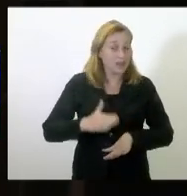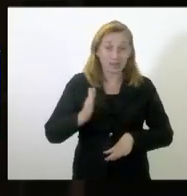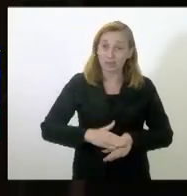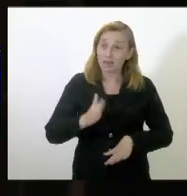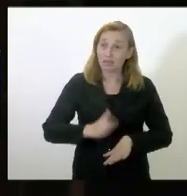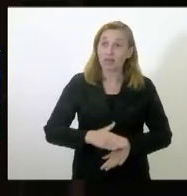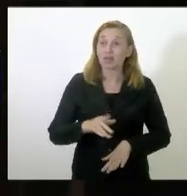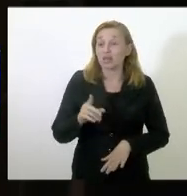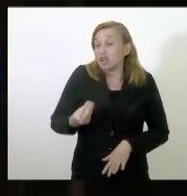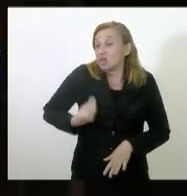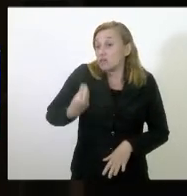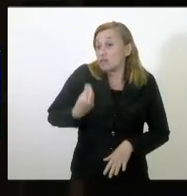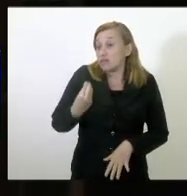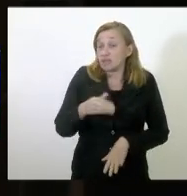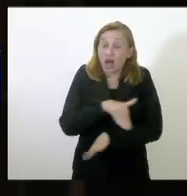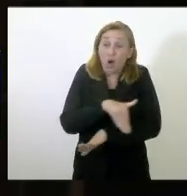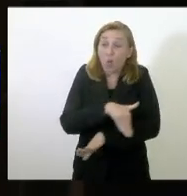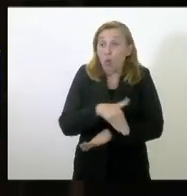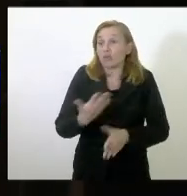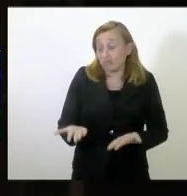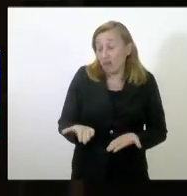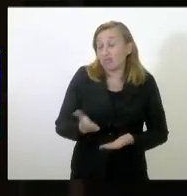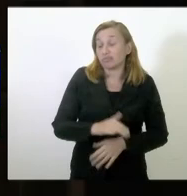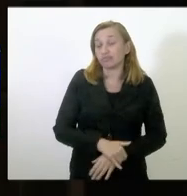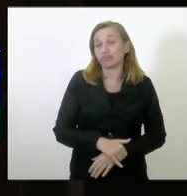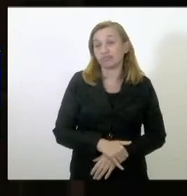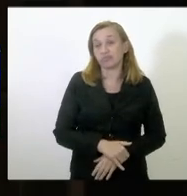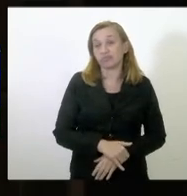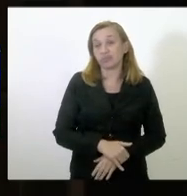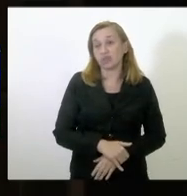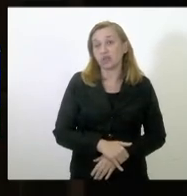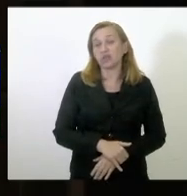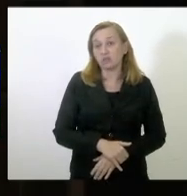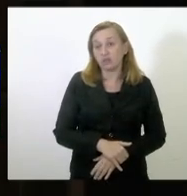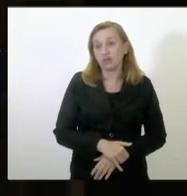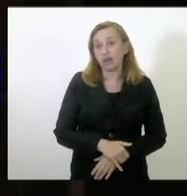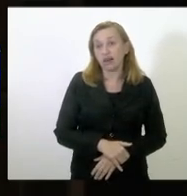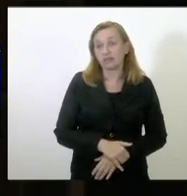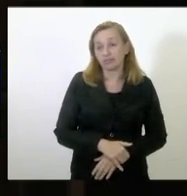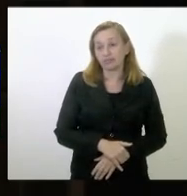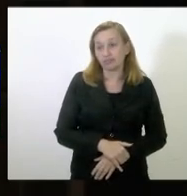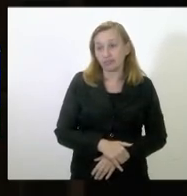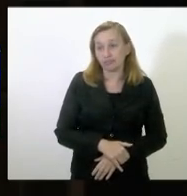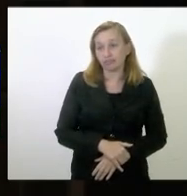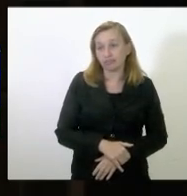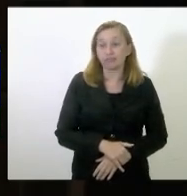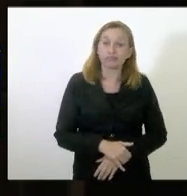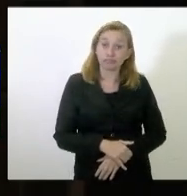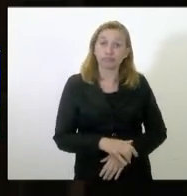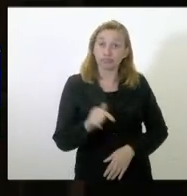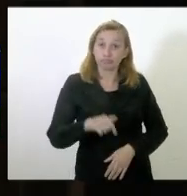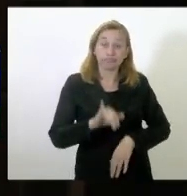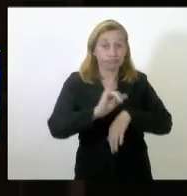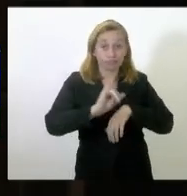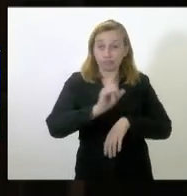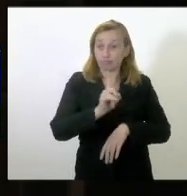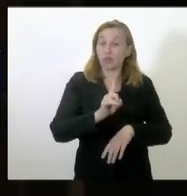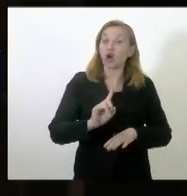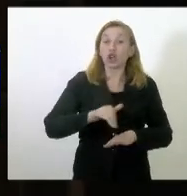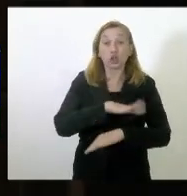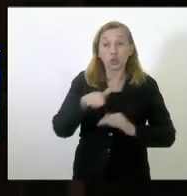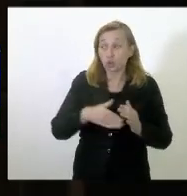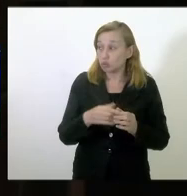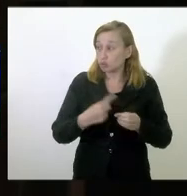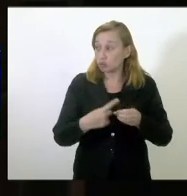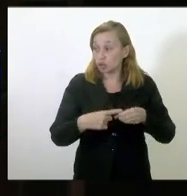aqueles que vivem na rua, né? São moradores de rua, e não é só aqui na capital, em todos os municípios do nosso